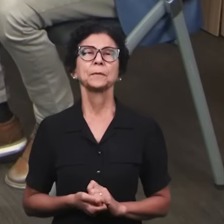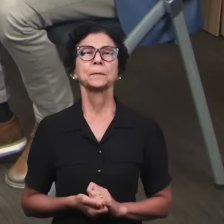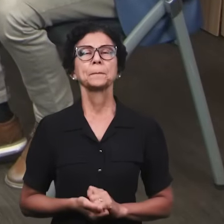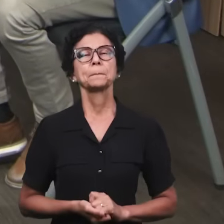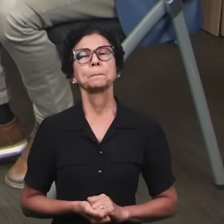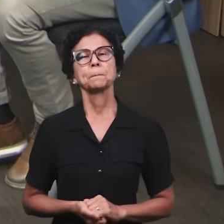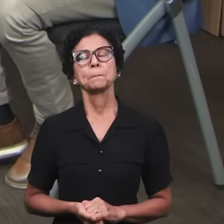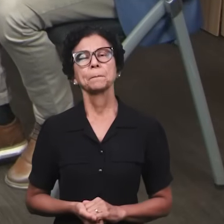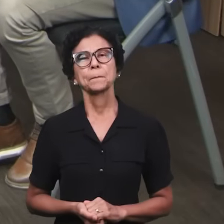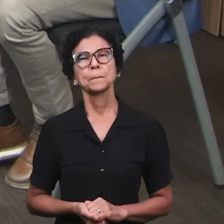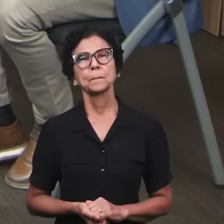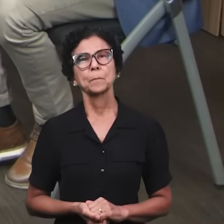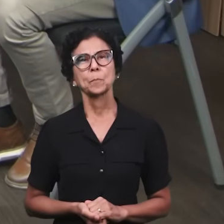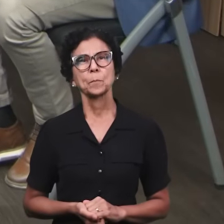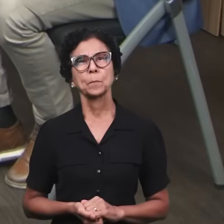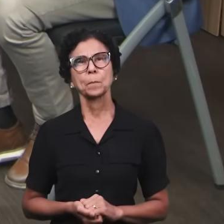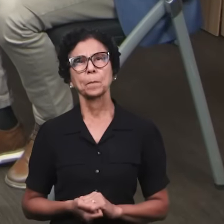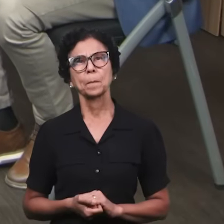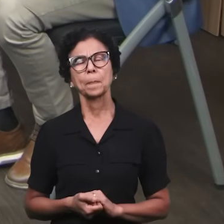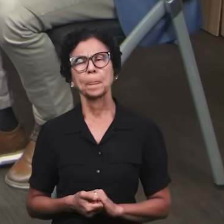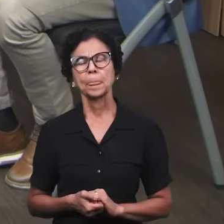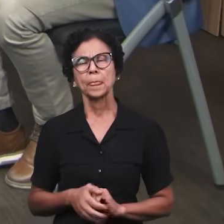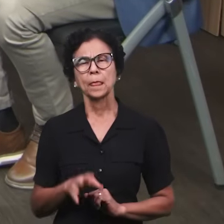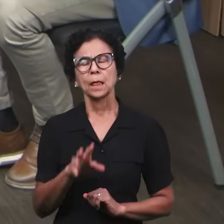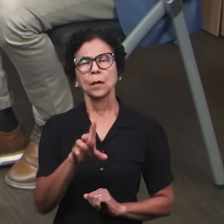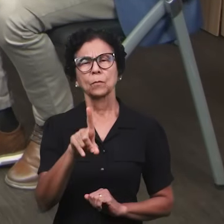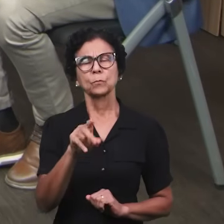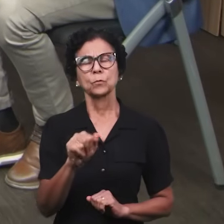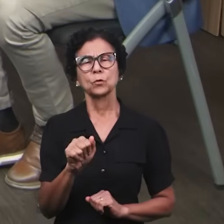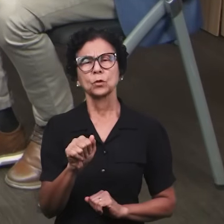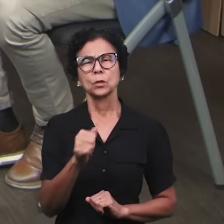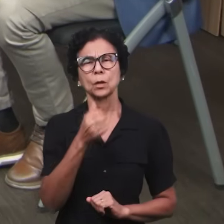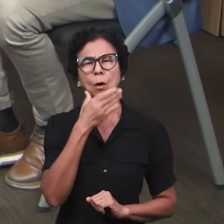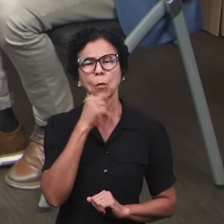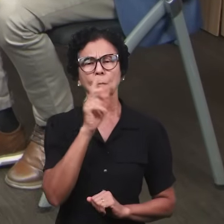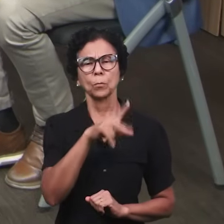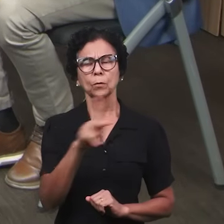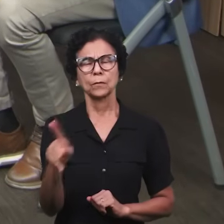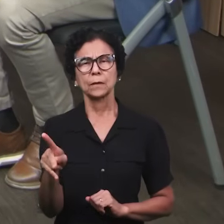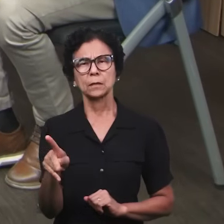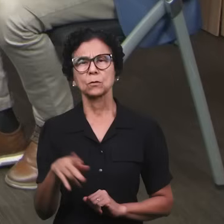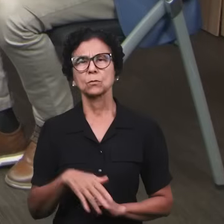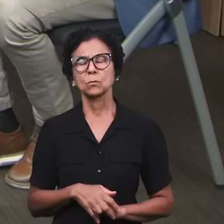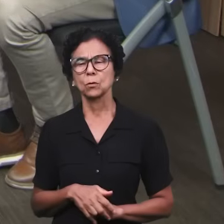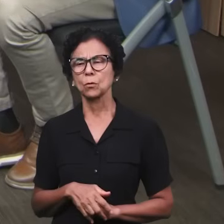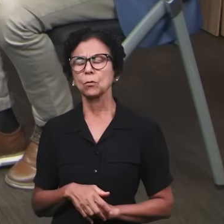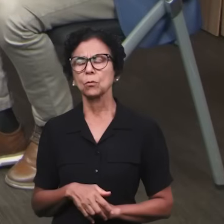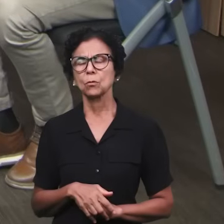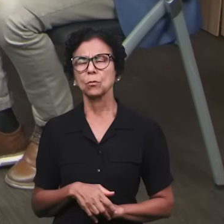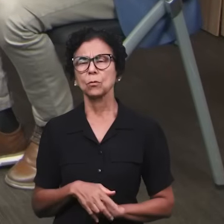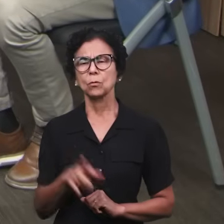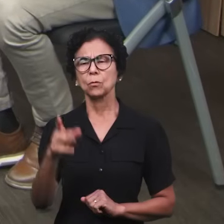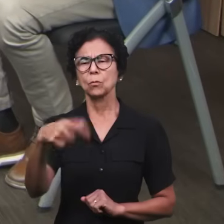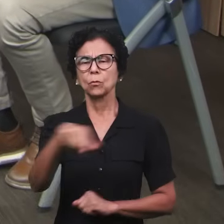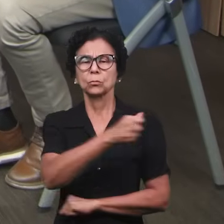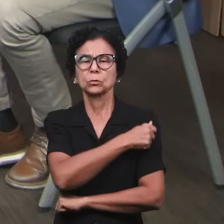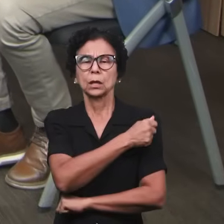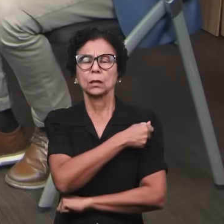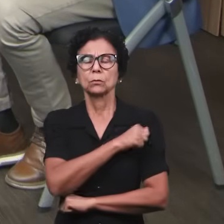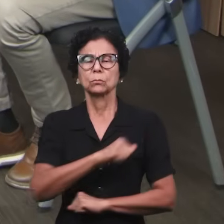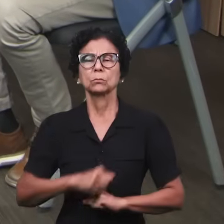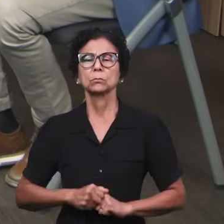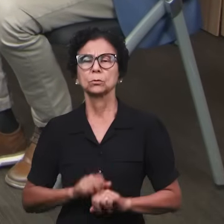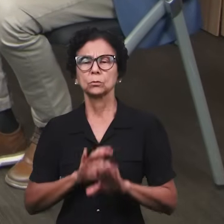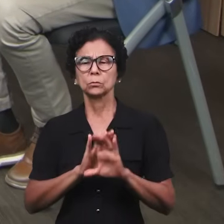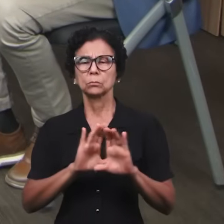pós-graduação, que pela primeira vez eu vi um professor chegar para mim, não para mim, mas para a turma, e falar